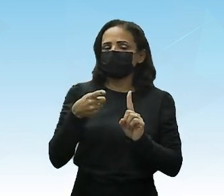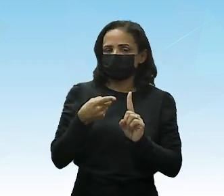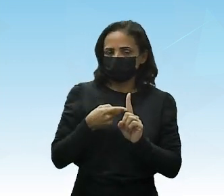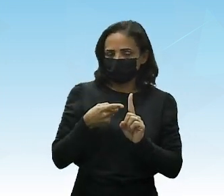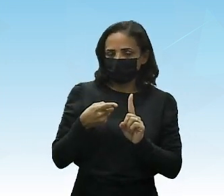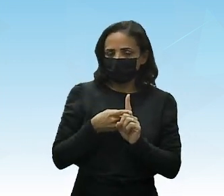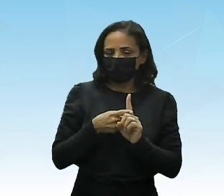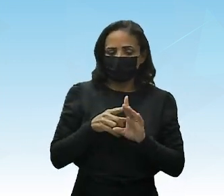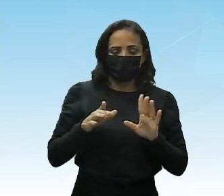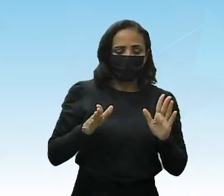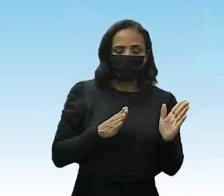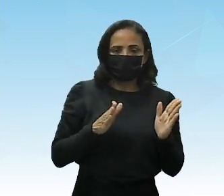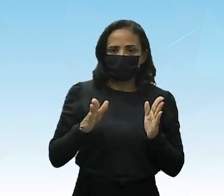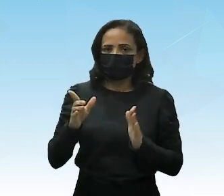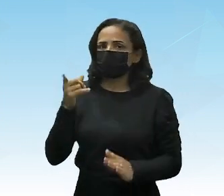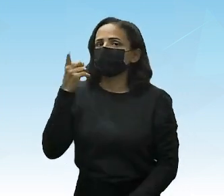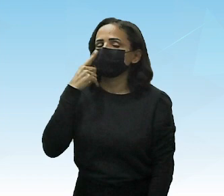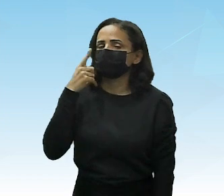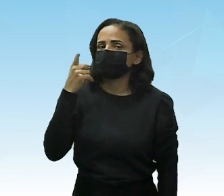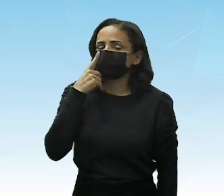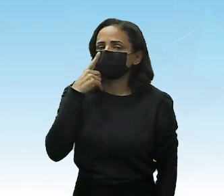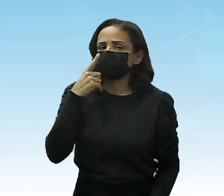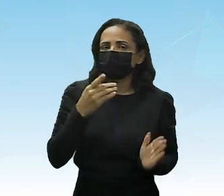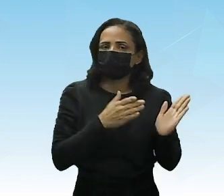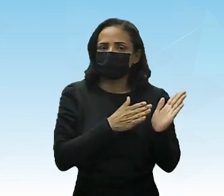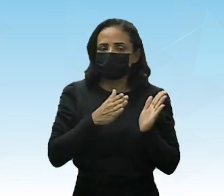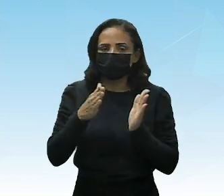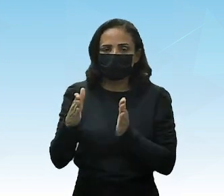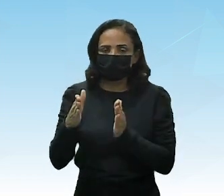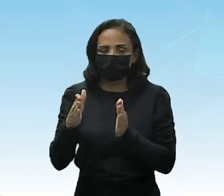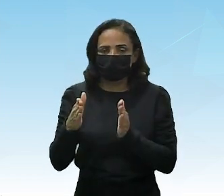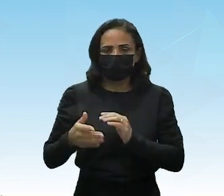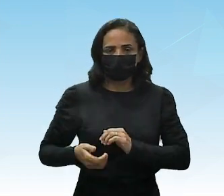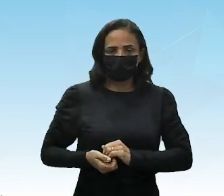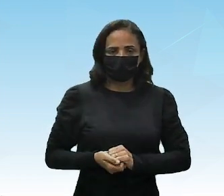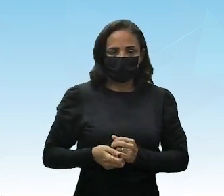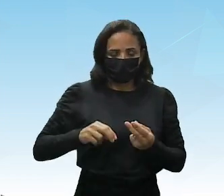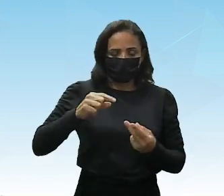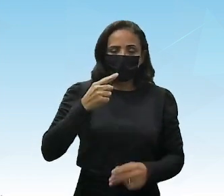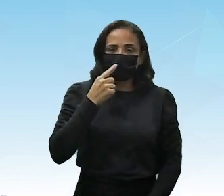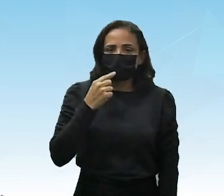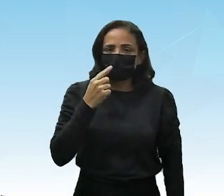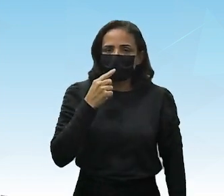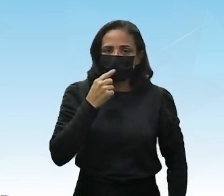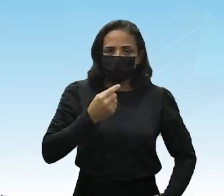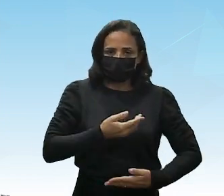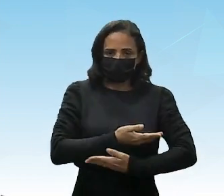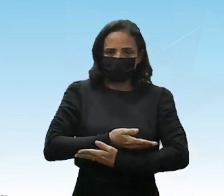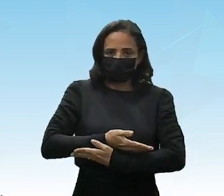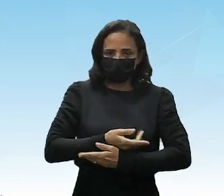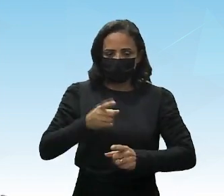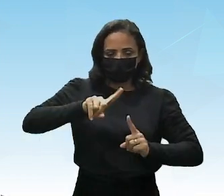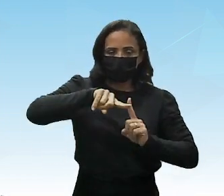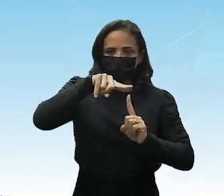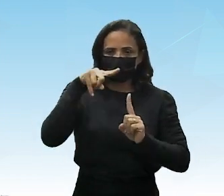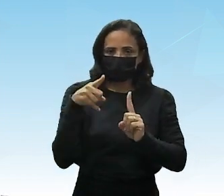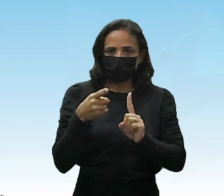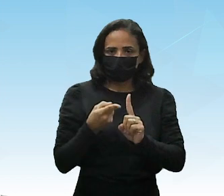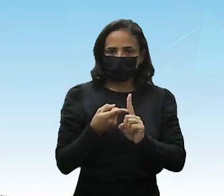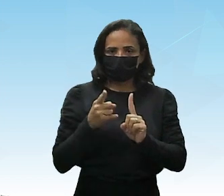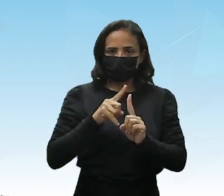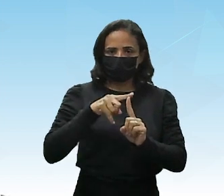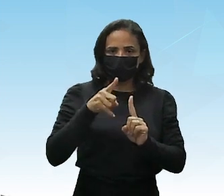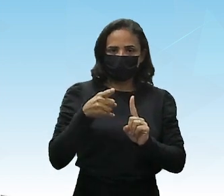em nenhum momento, olhem para mim, tá? Em nenhum momento, o sangue da criança que está sendo gerada dentro do útero da